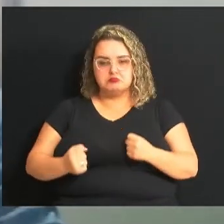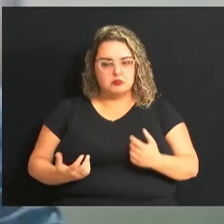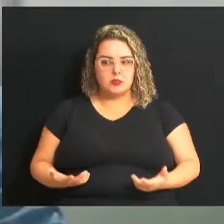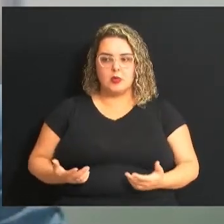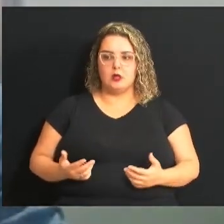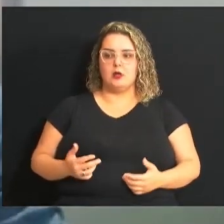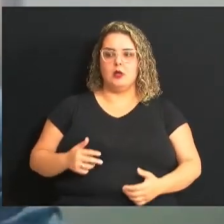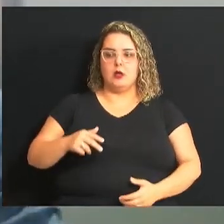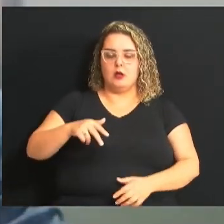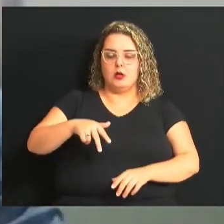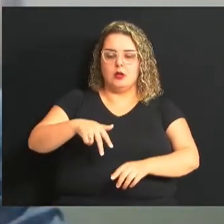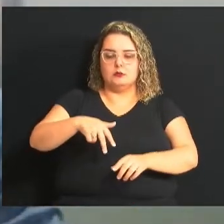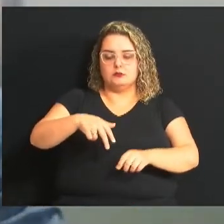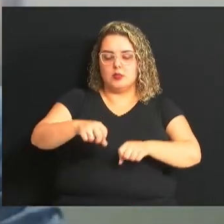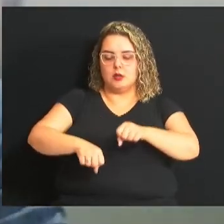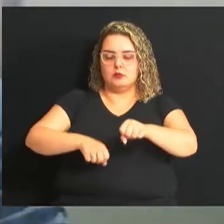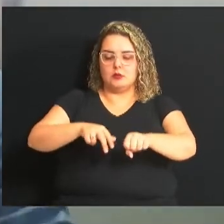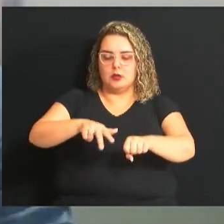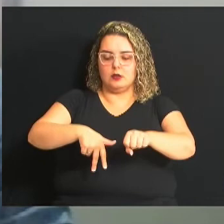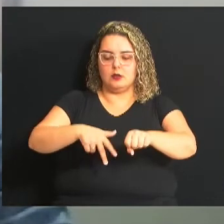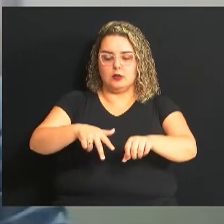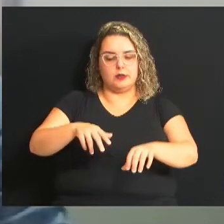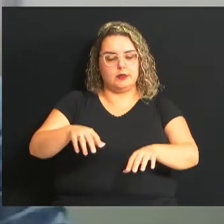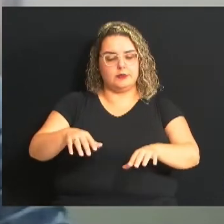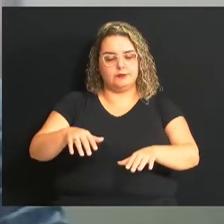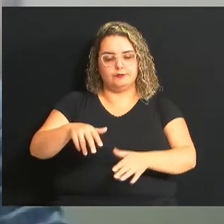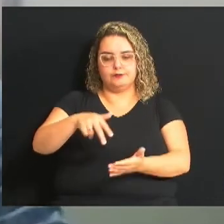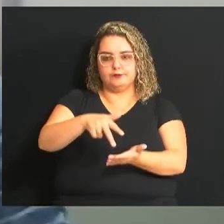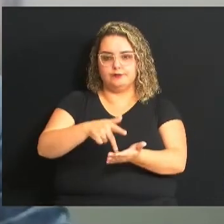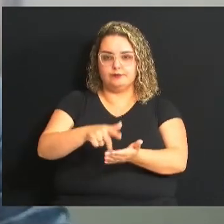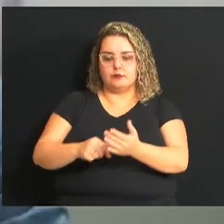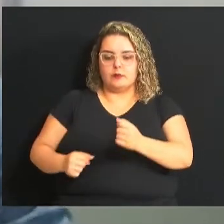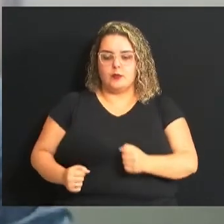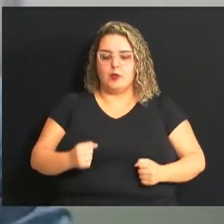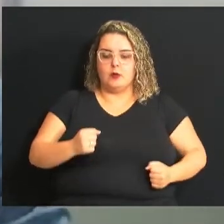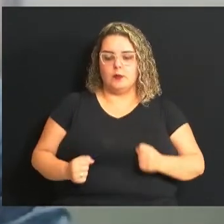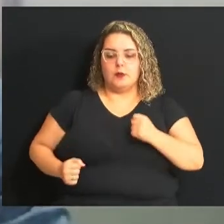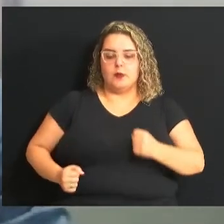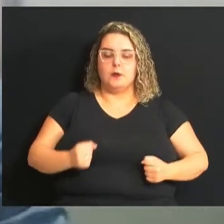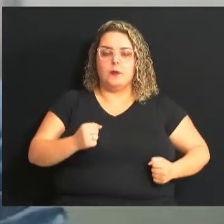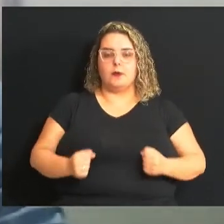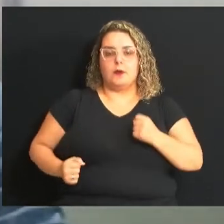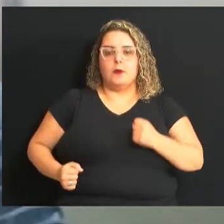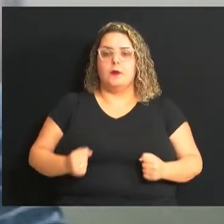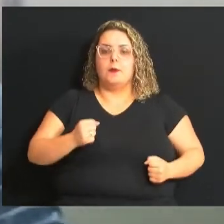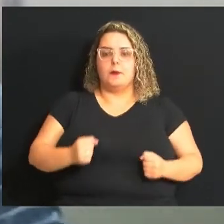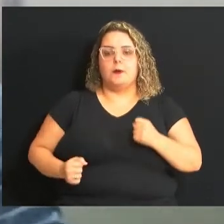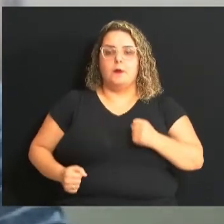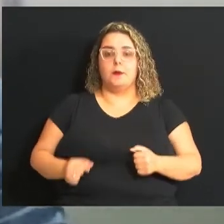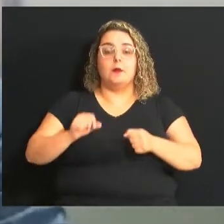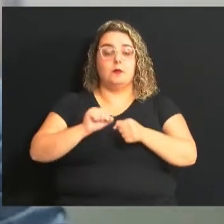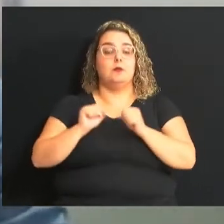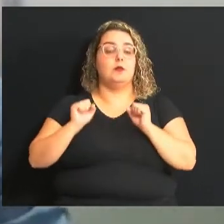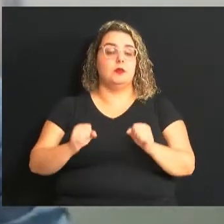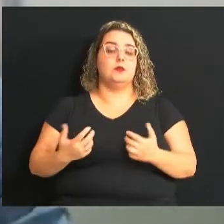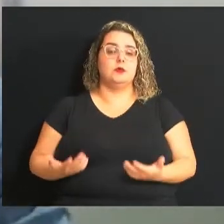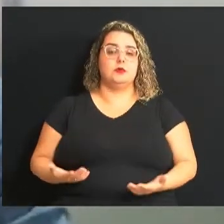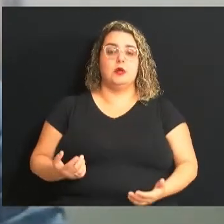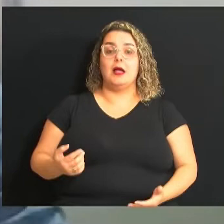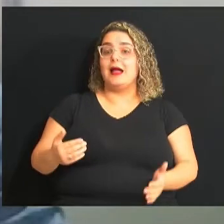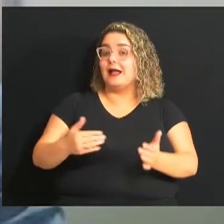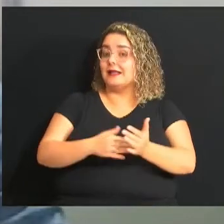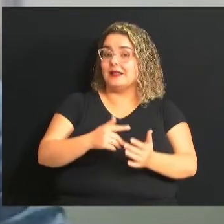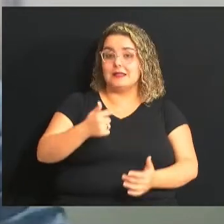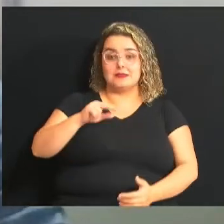como exemplo, 7 a 8 km por hora, que é um trote leve, mas que ela tem a capacidade de fazer esse trote, pode chegar até, às vezes, 7 vezes o